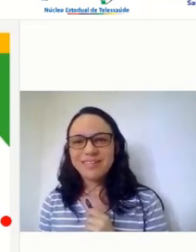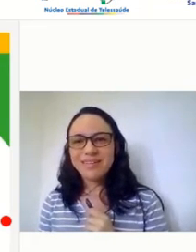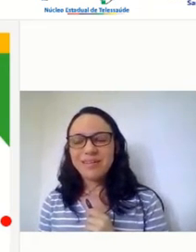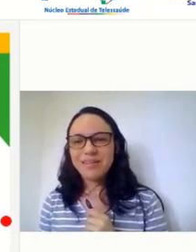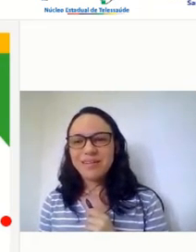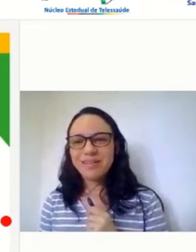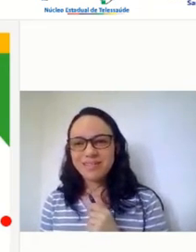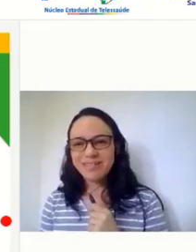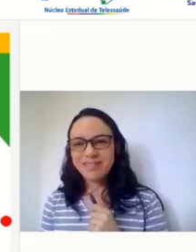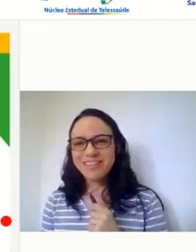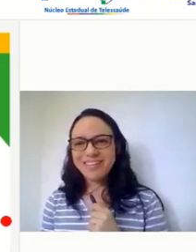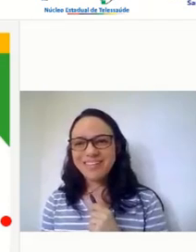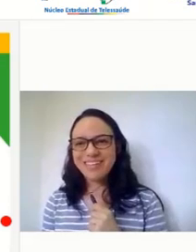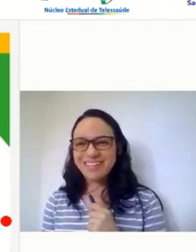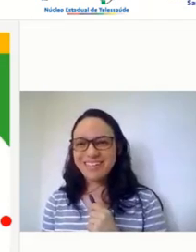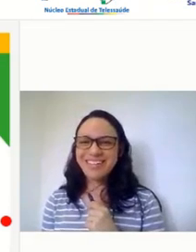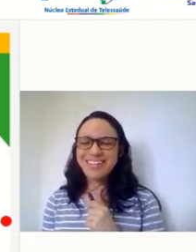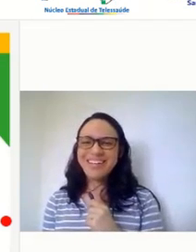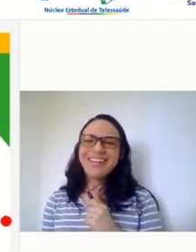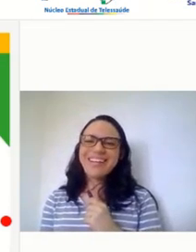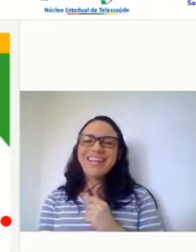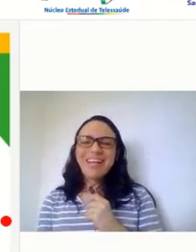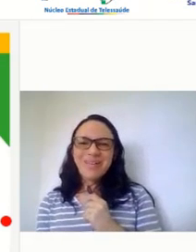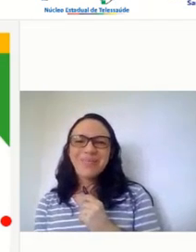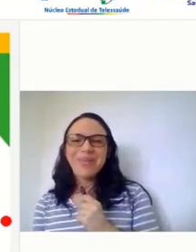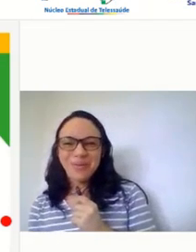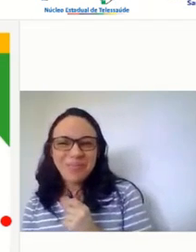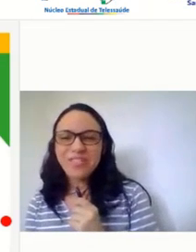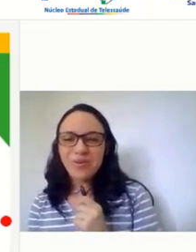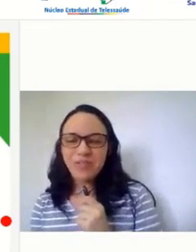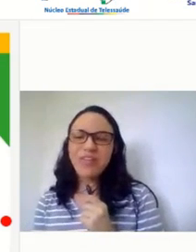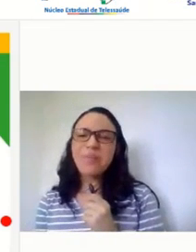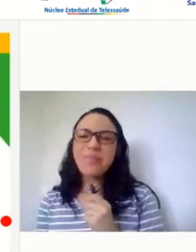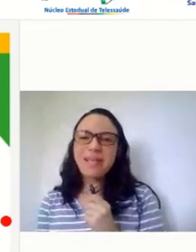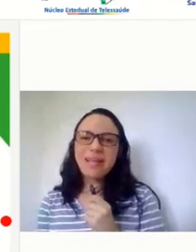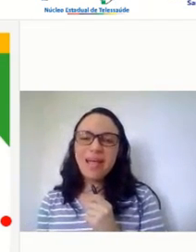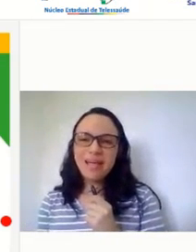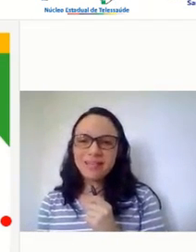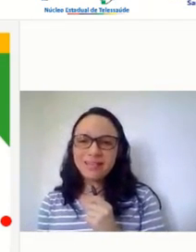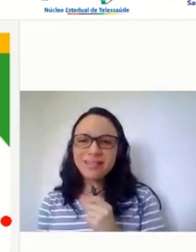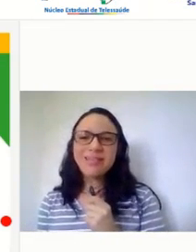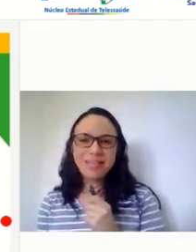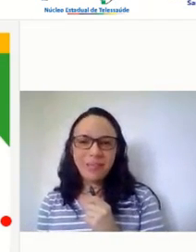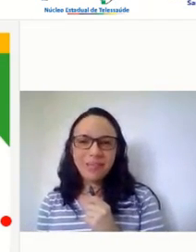11 e a frança aqui mesmo sexo